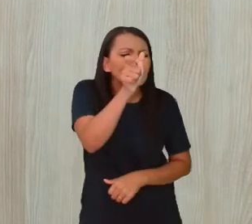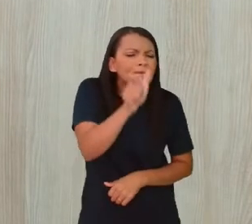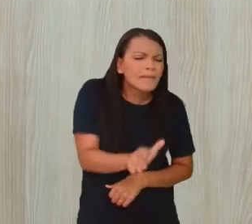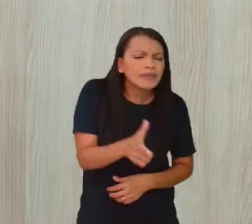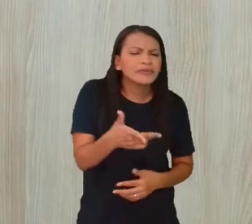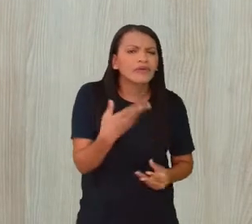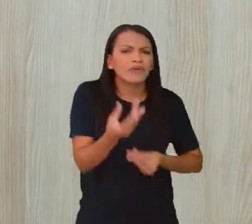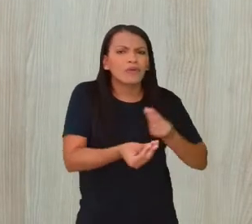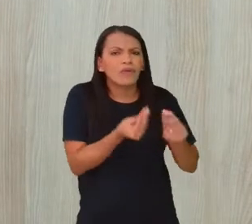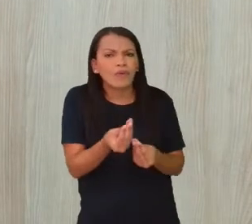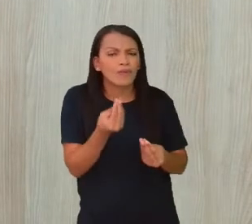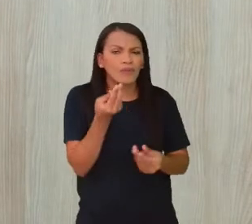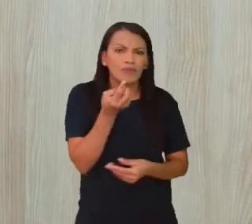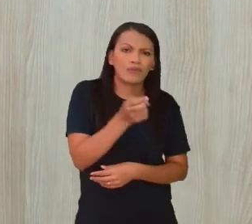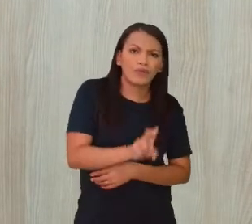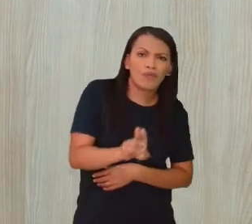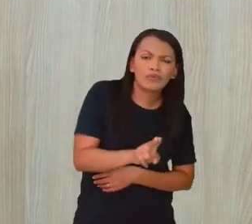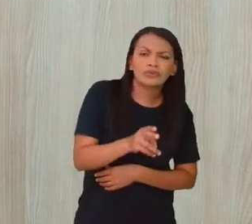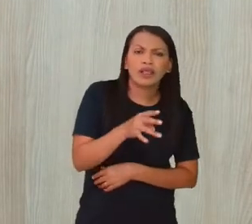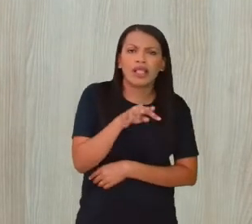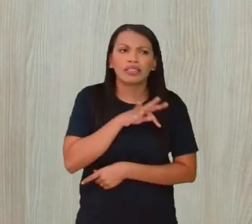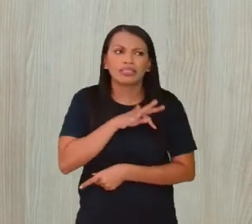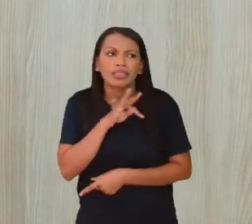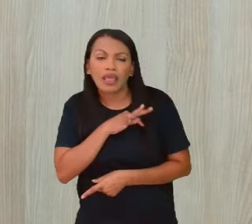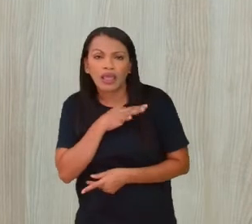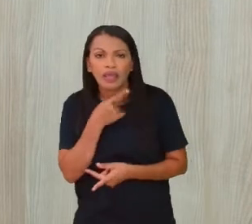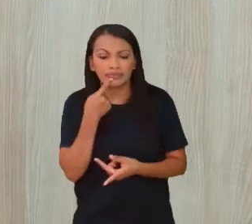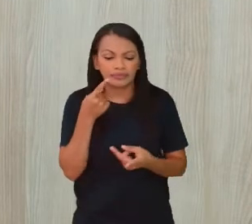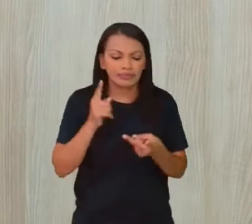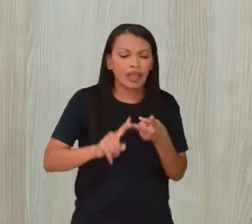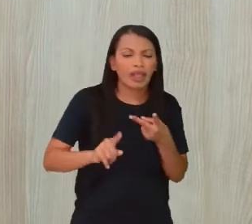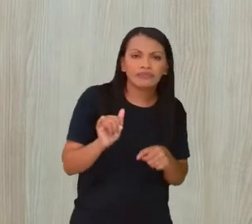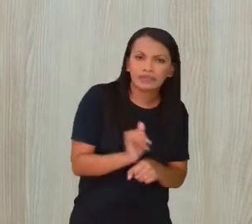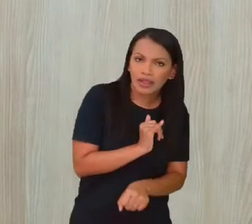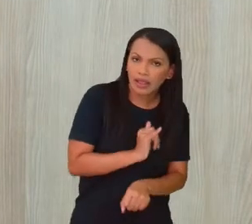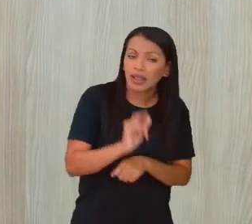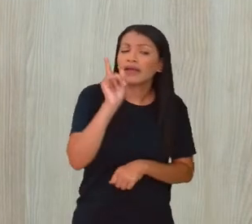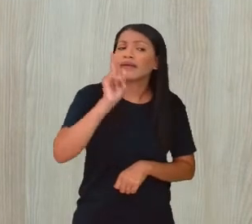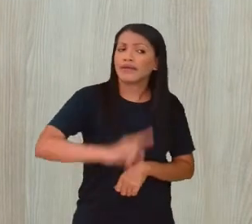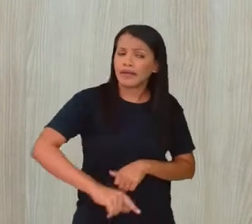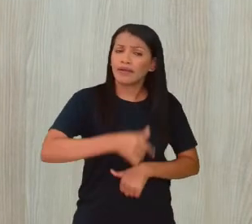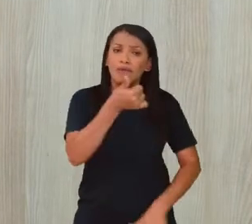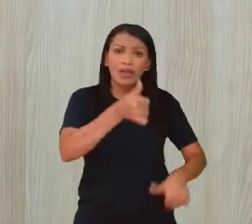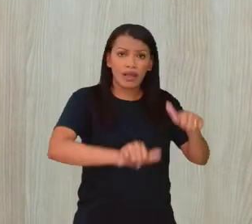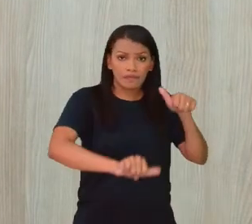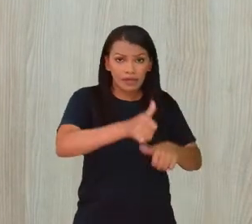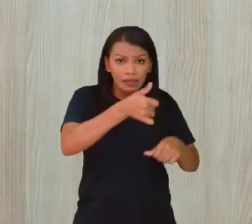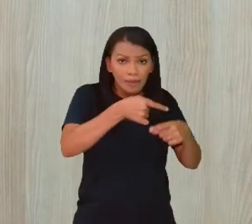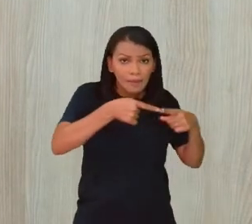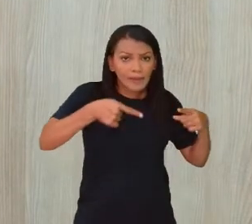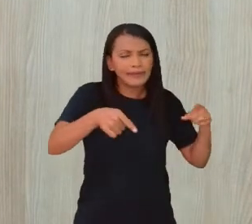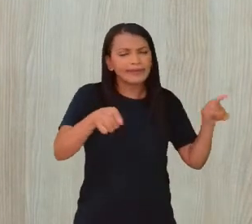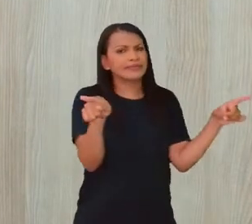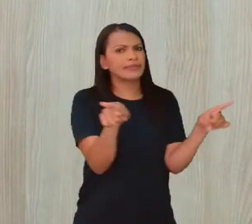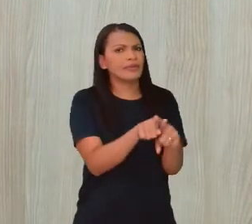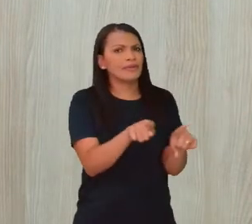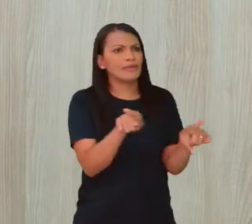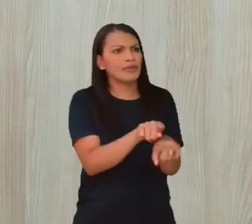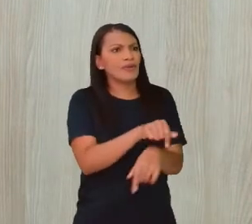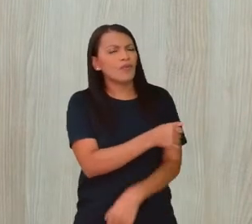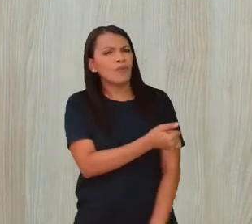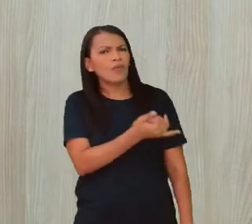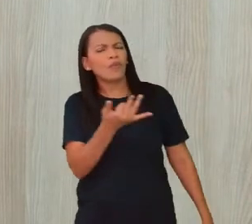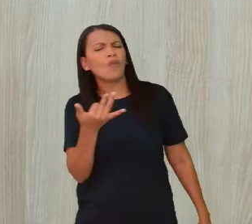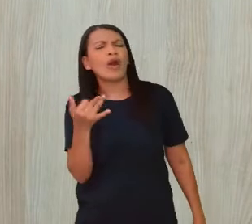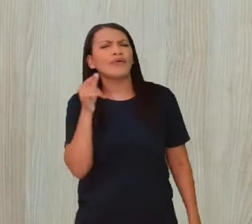ele utiliza, né, a técnica e tudo mais, isso aí, gente, vai ser avaliado, mas também quais são os